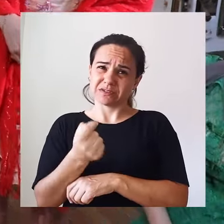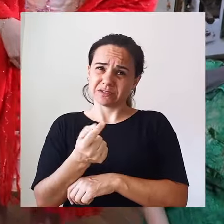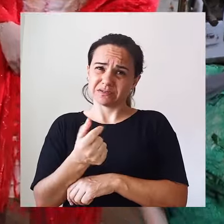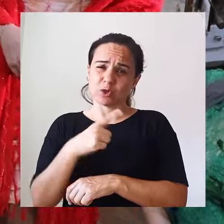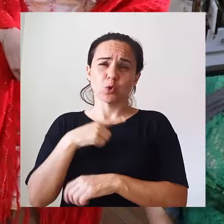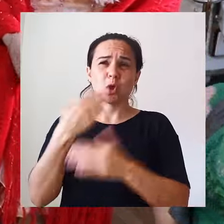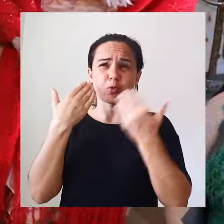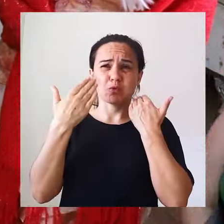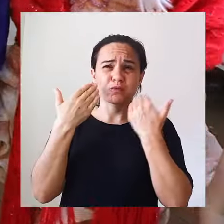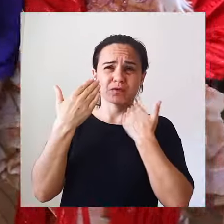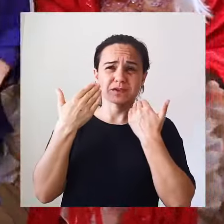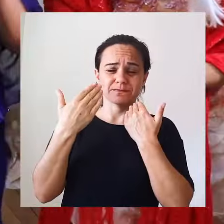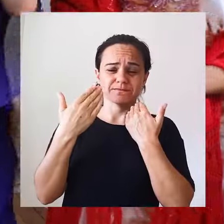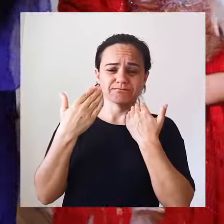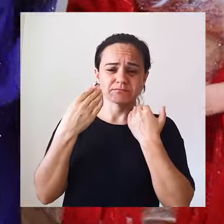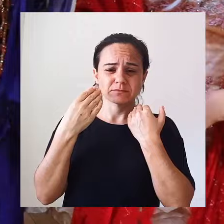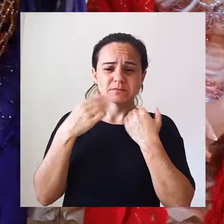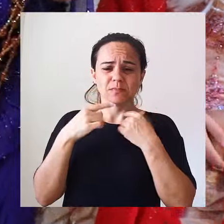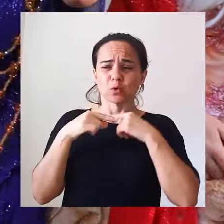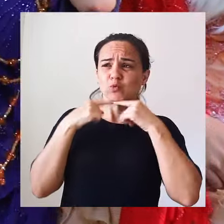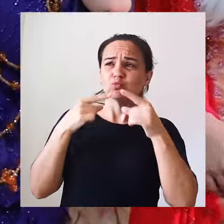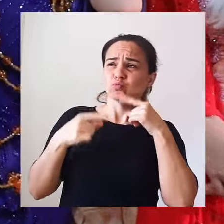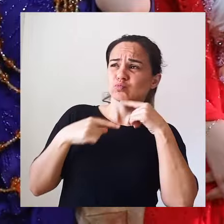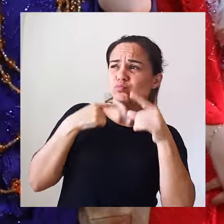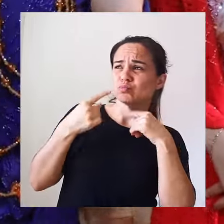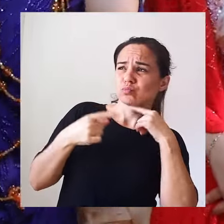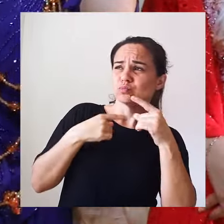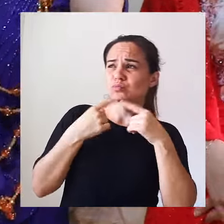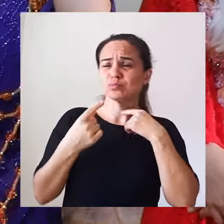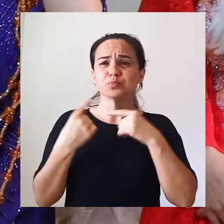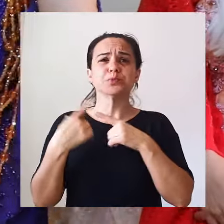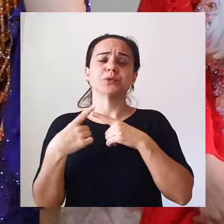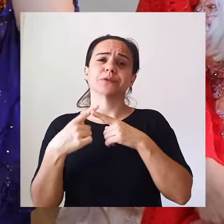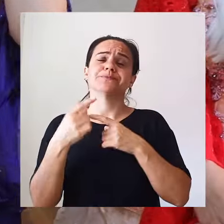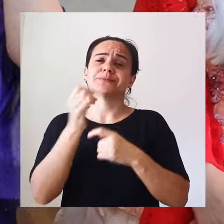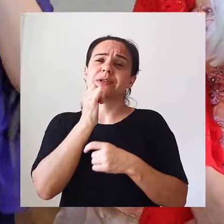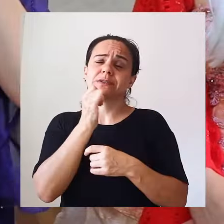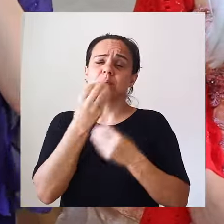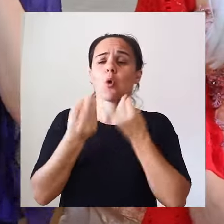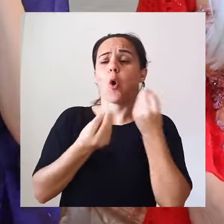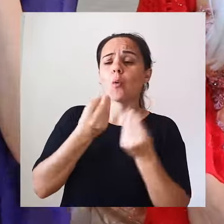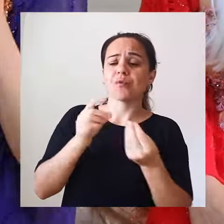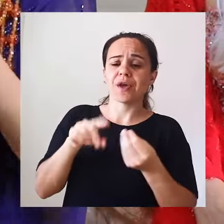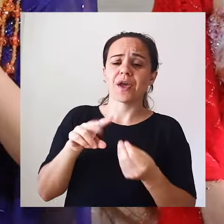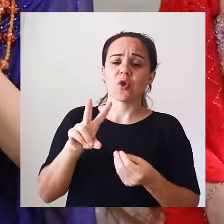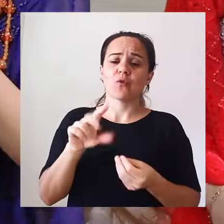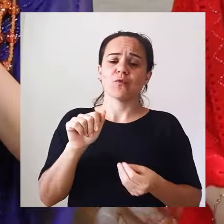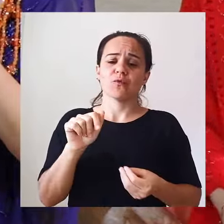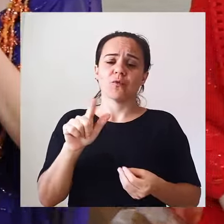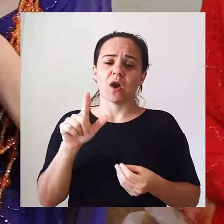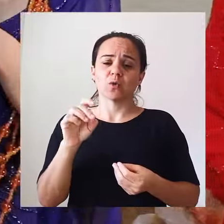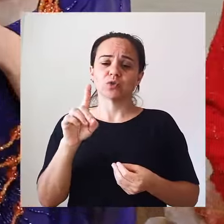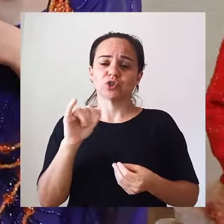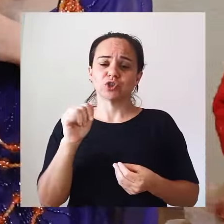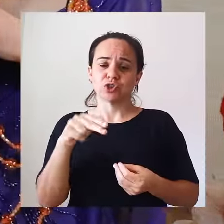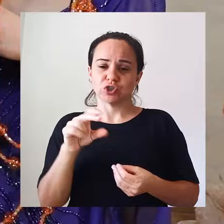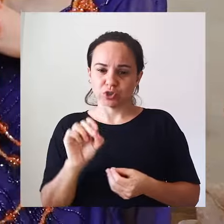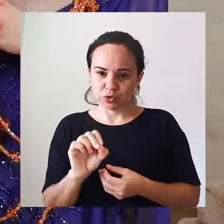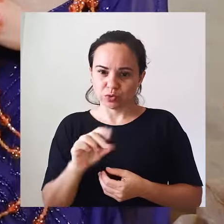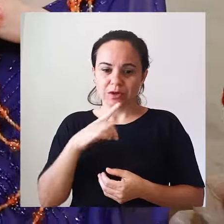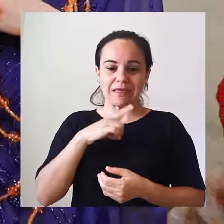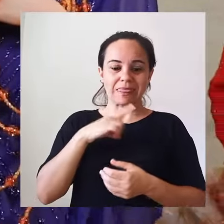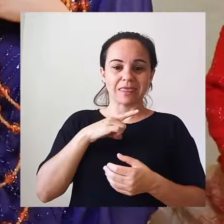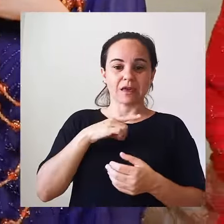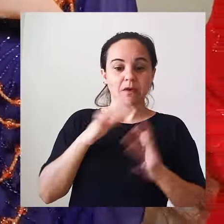eu. É que assim, ó, como é que o Valdino teve um caso com a